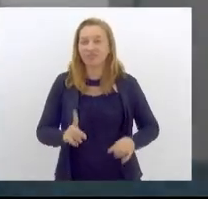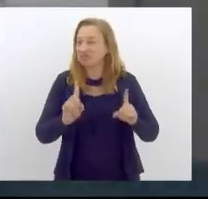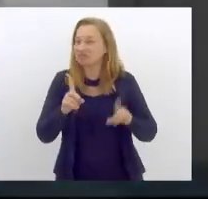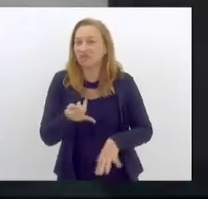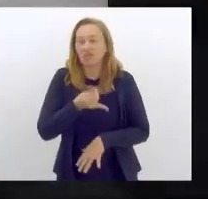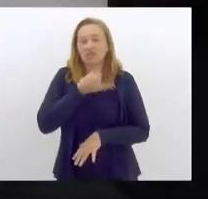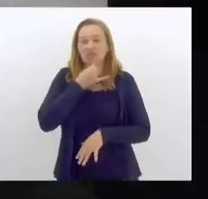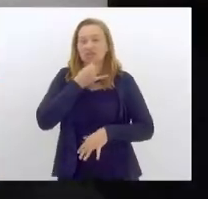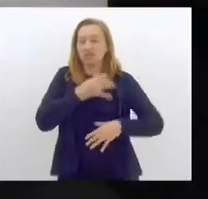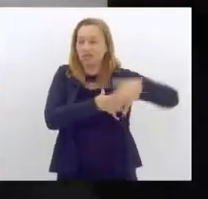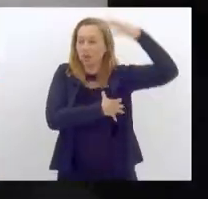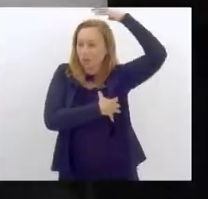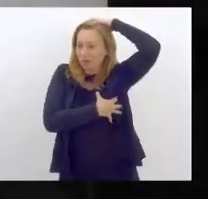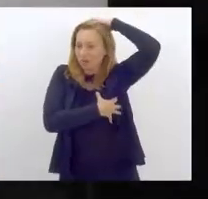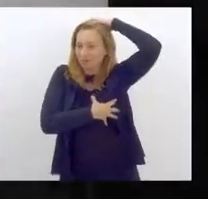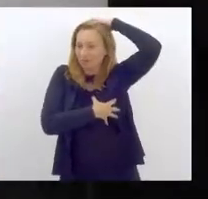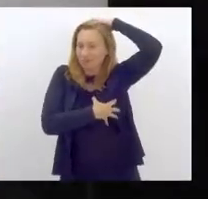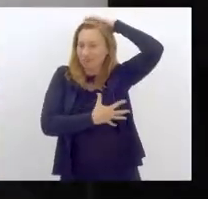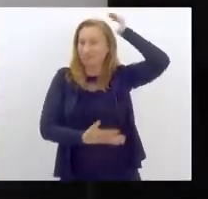retrai se a Palma